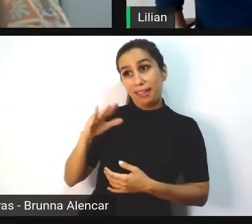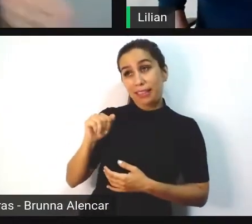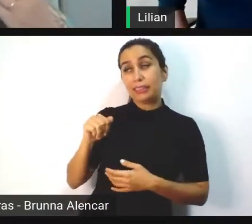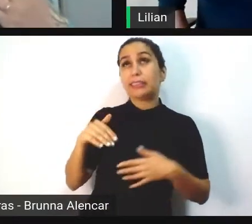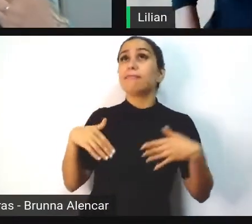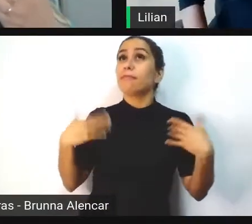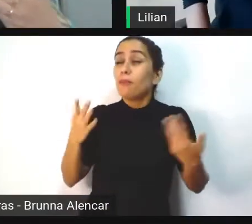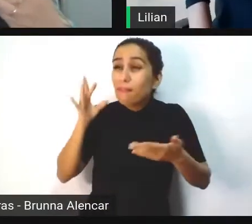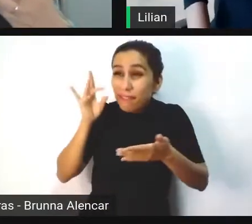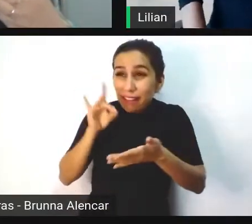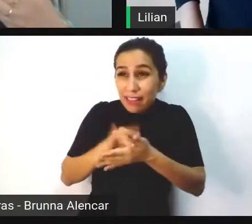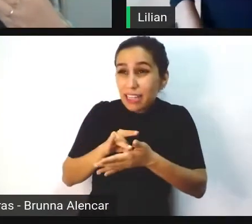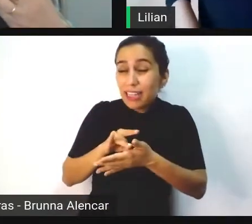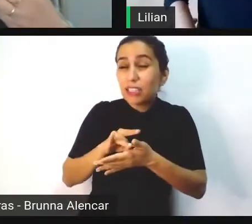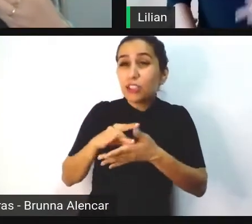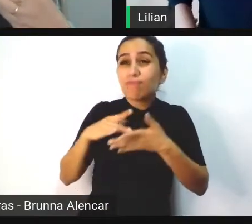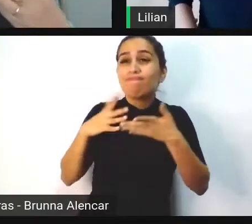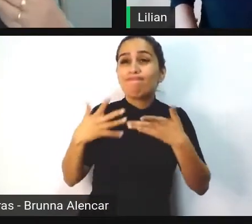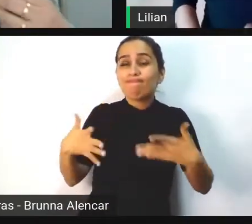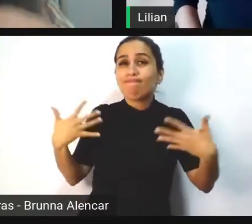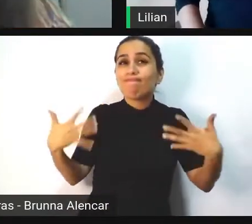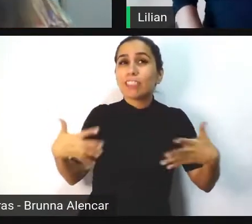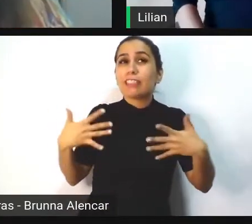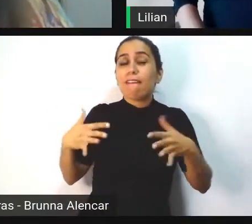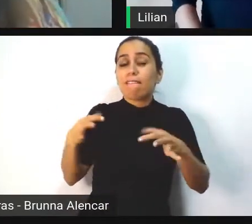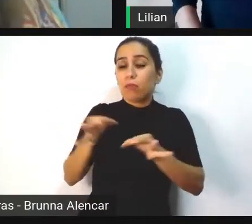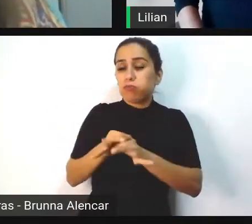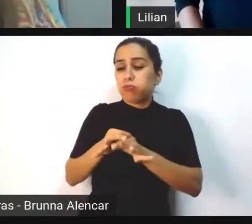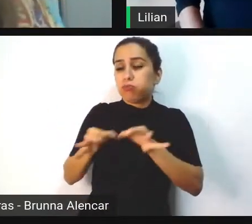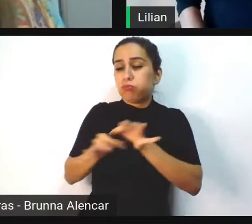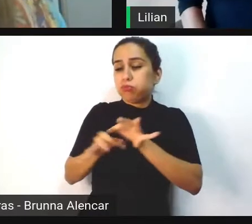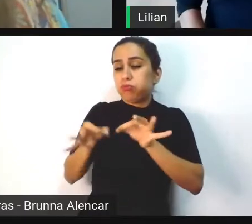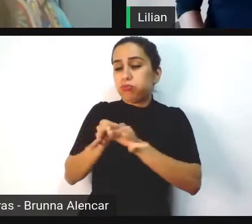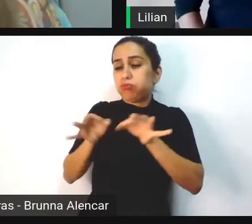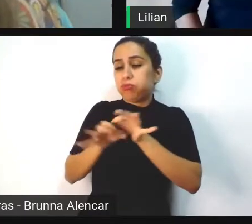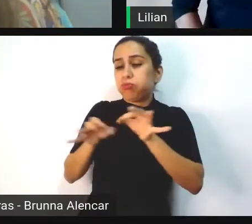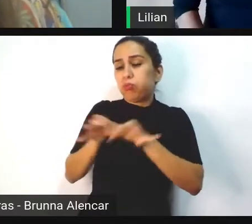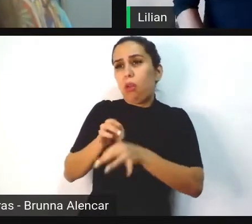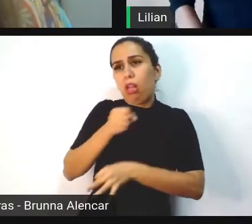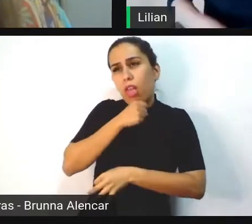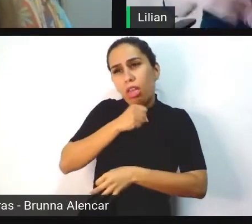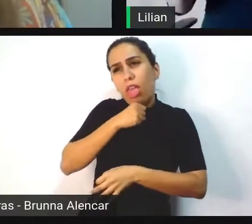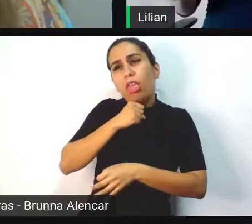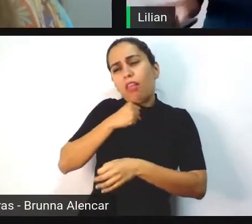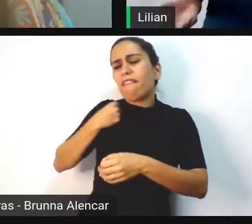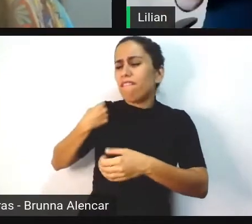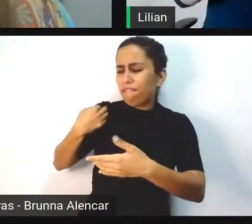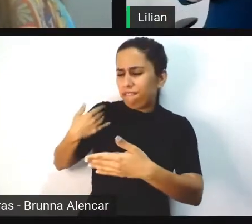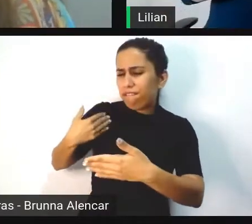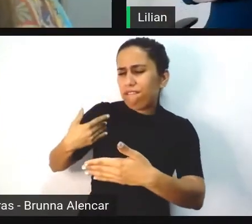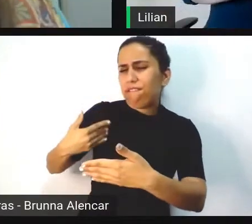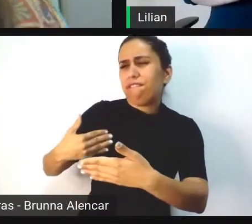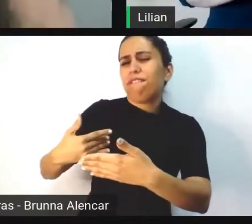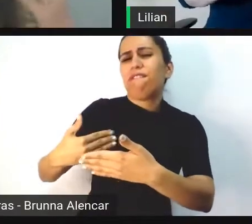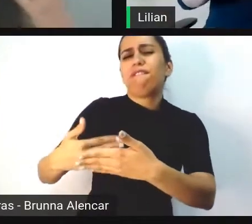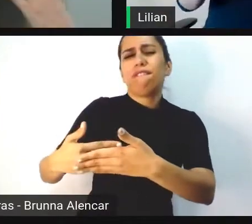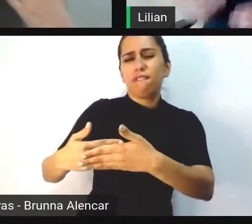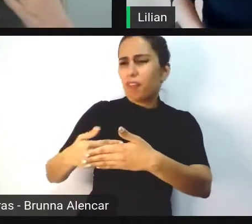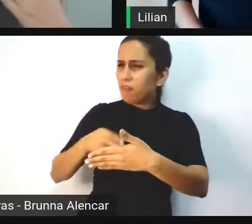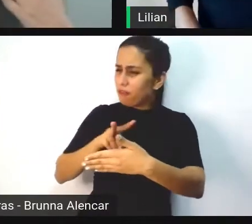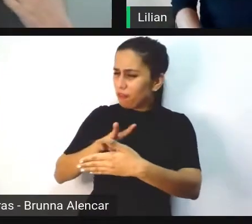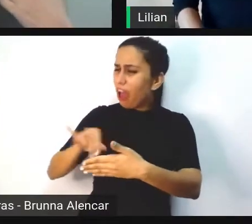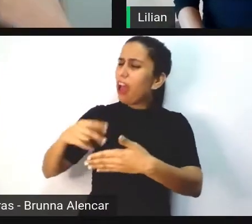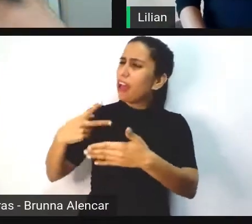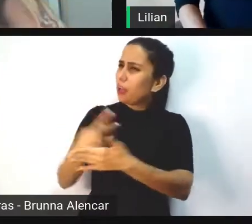verdade, a degeneração, o envelhecimento, ele vai acontecer, independente da gente tomar cuidado